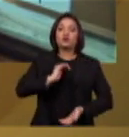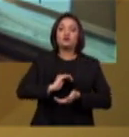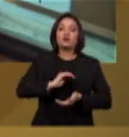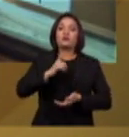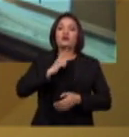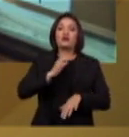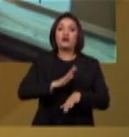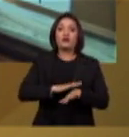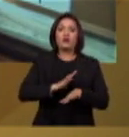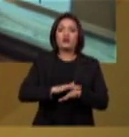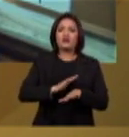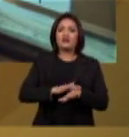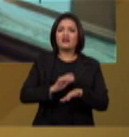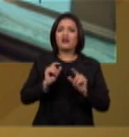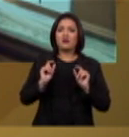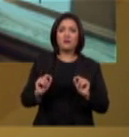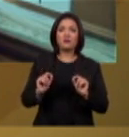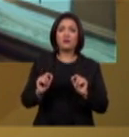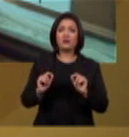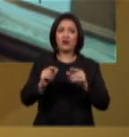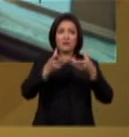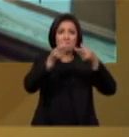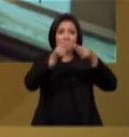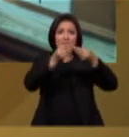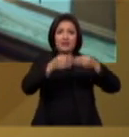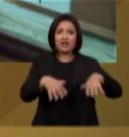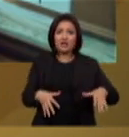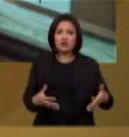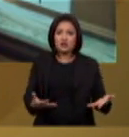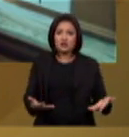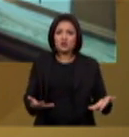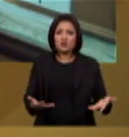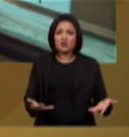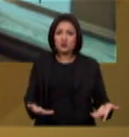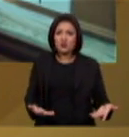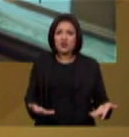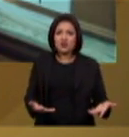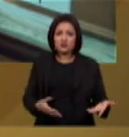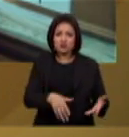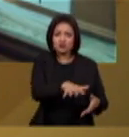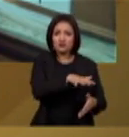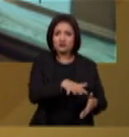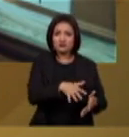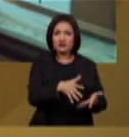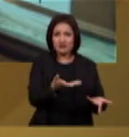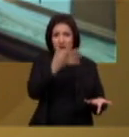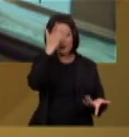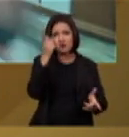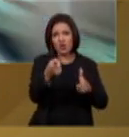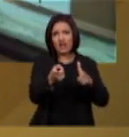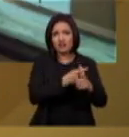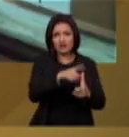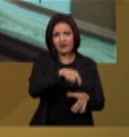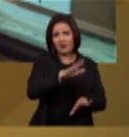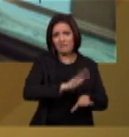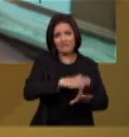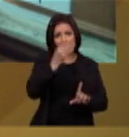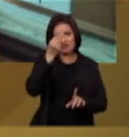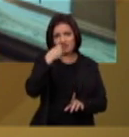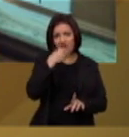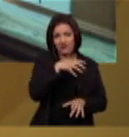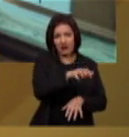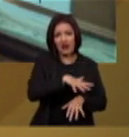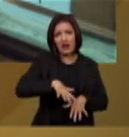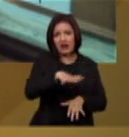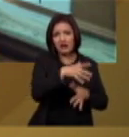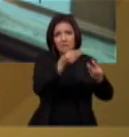graça em prejuízo da parte mais fraca, que é o credor, beneficiando